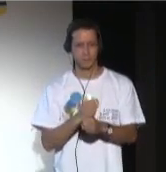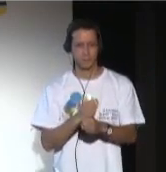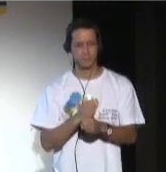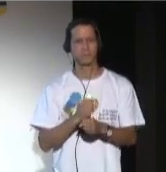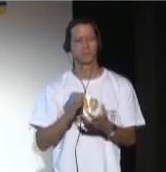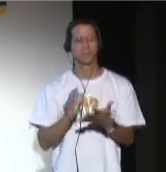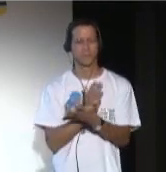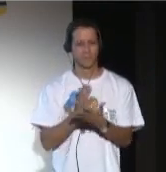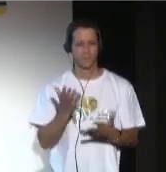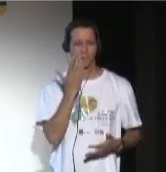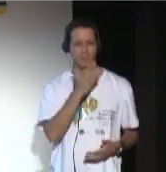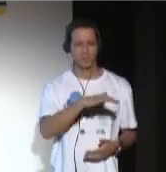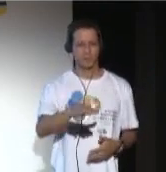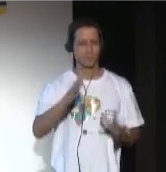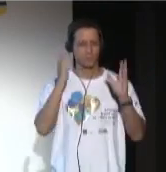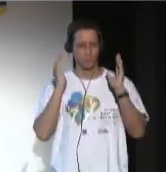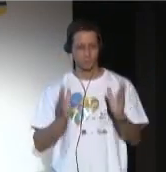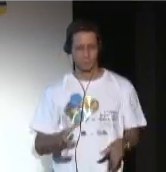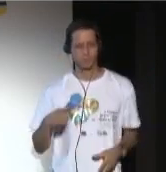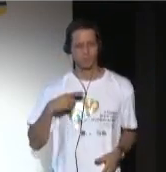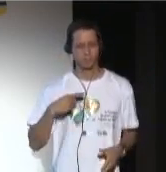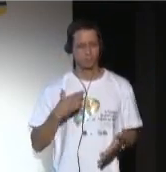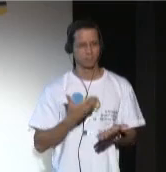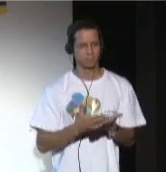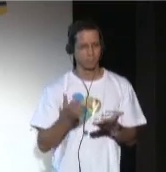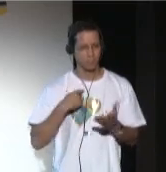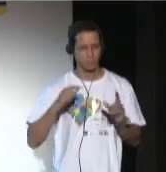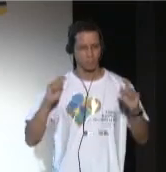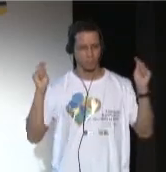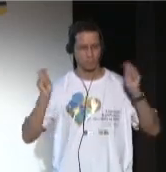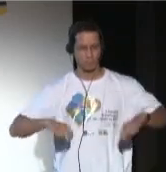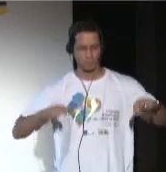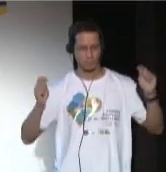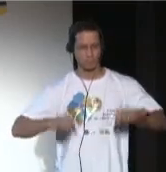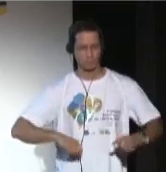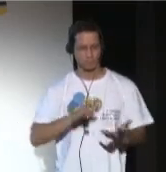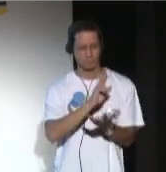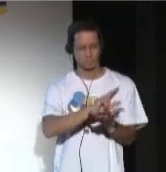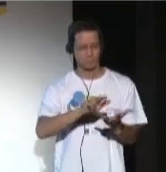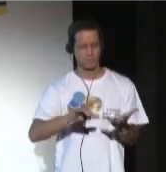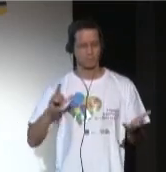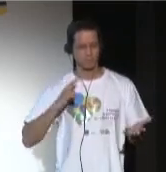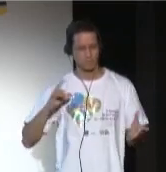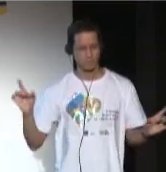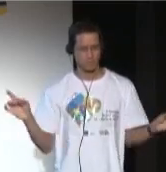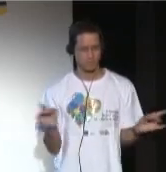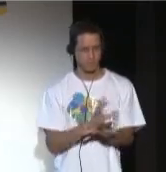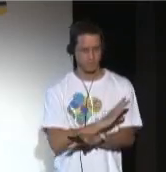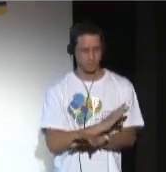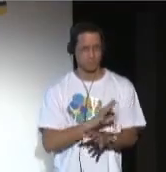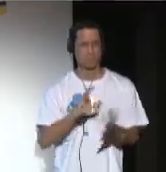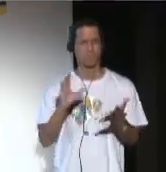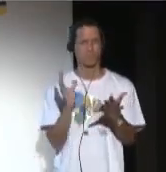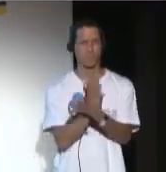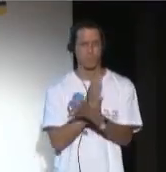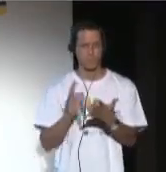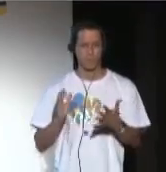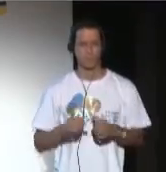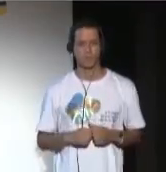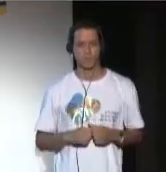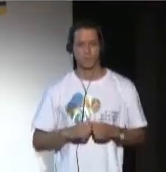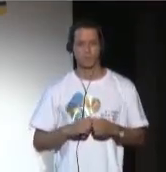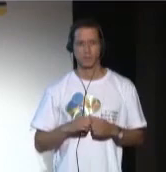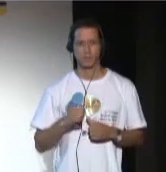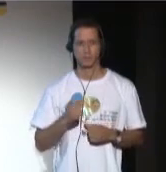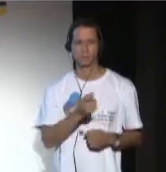já têm mais competências no começo do ano e aquelas crianças que já estão em anos